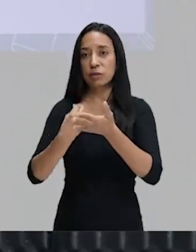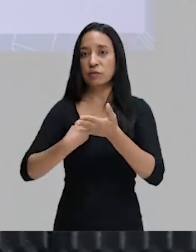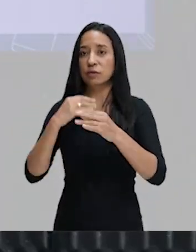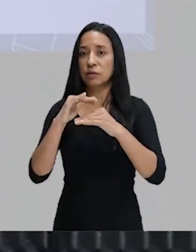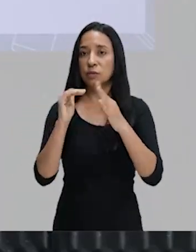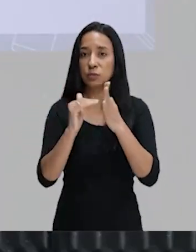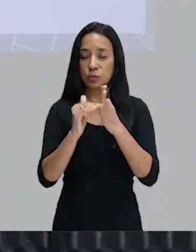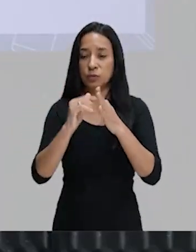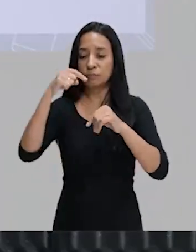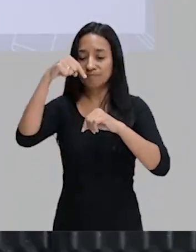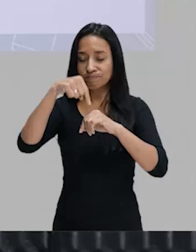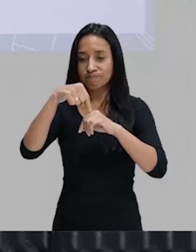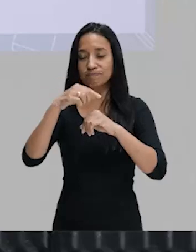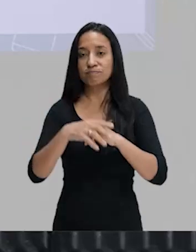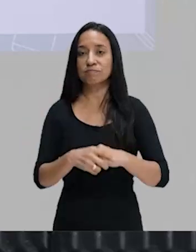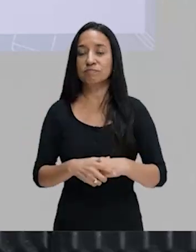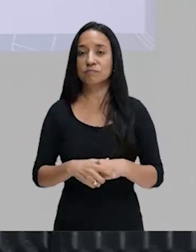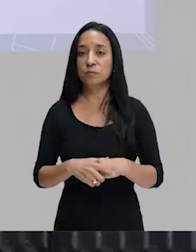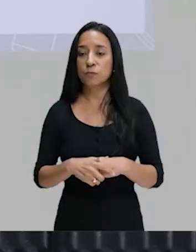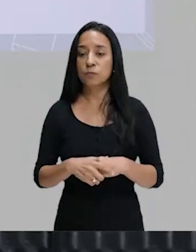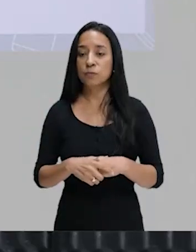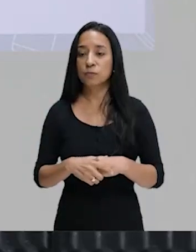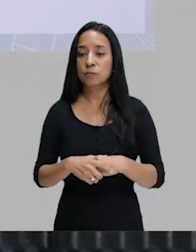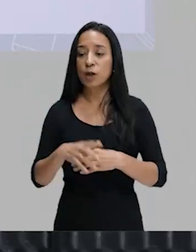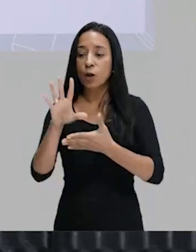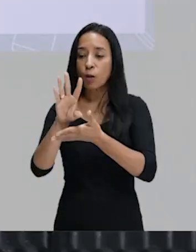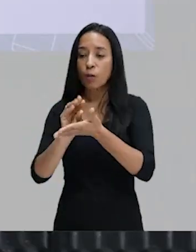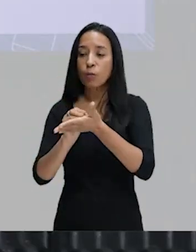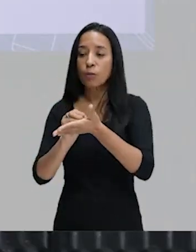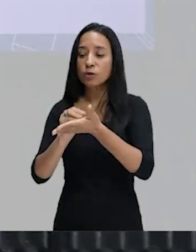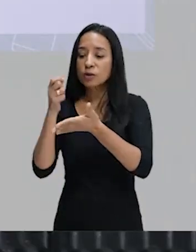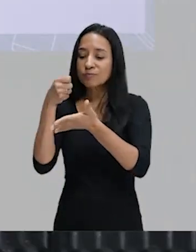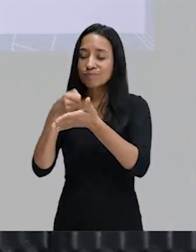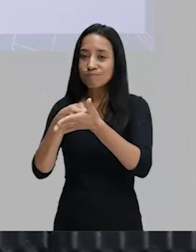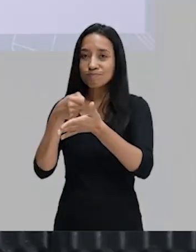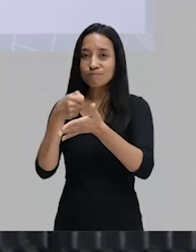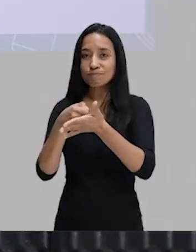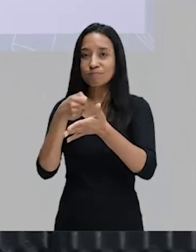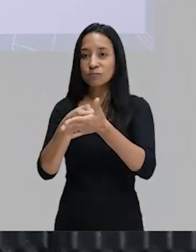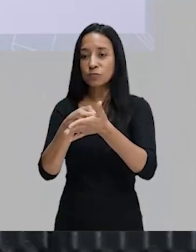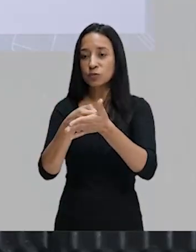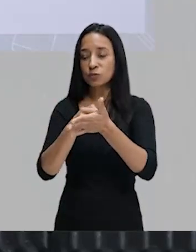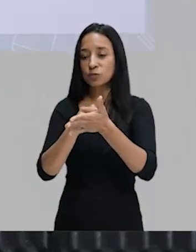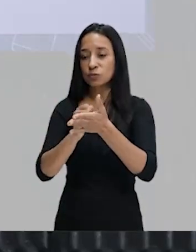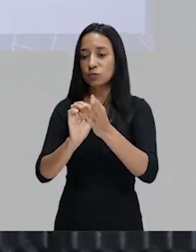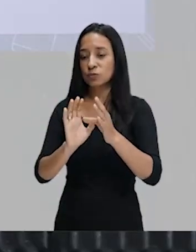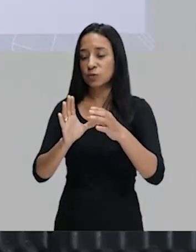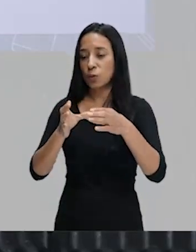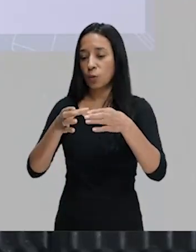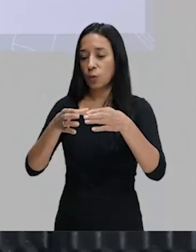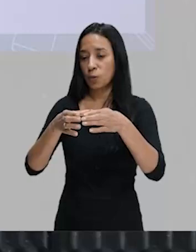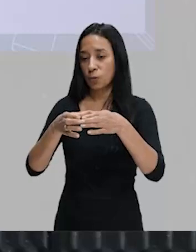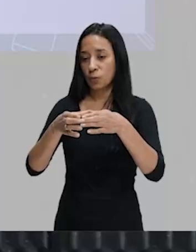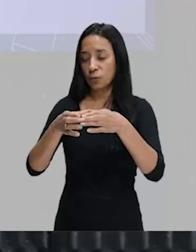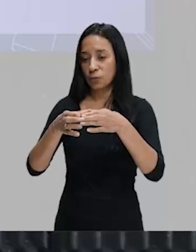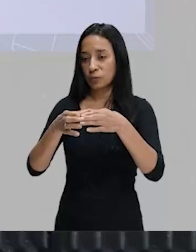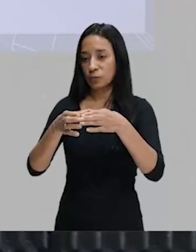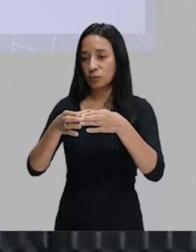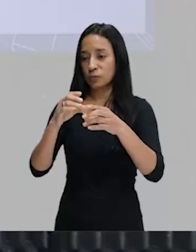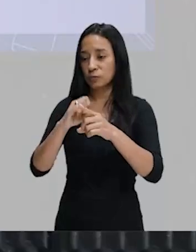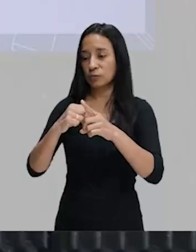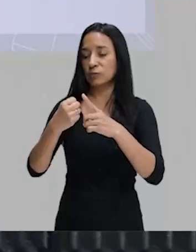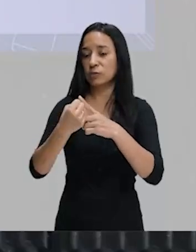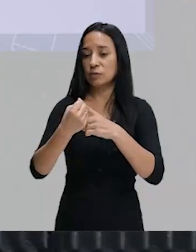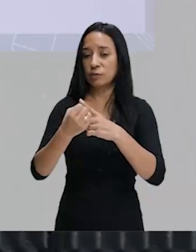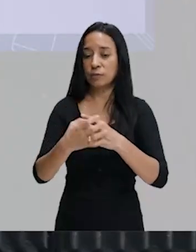toda naquela mesma camada. Esse é o modelo mais rígido que existe de estratificação